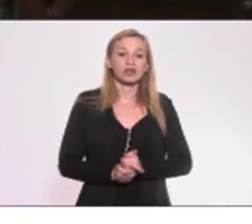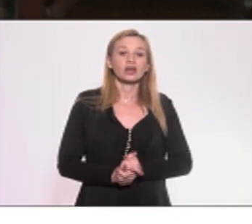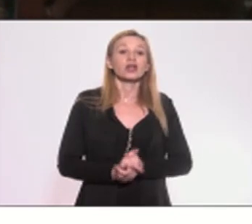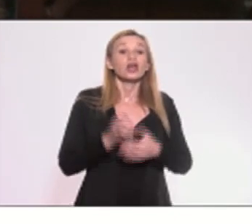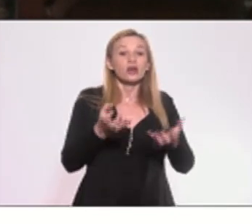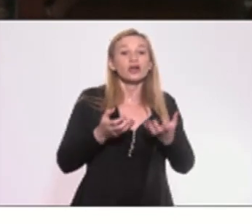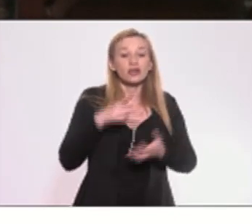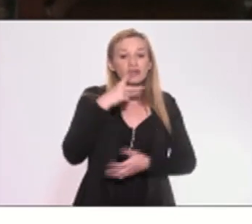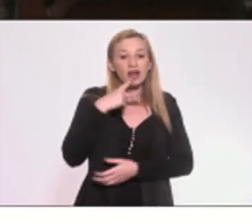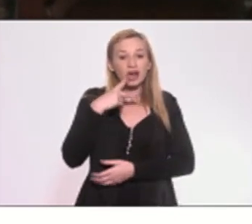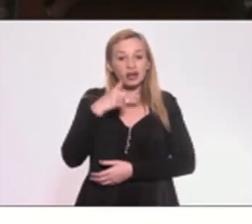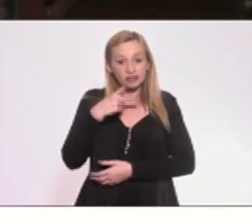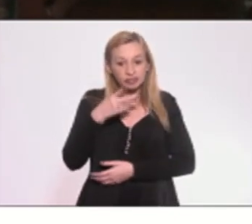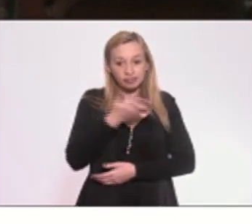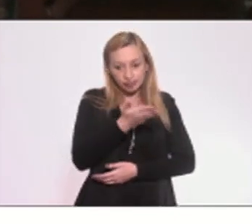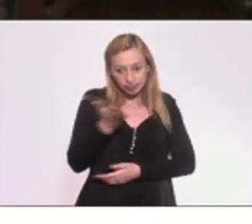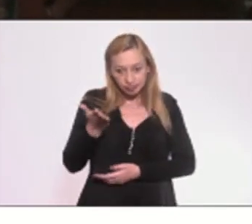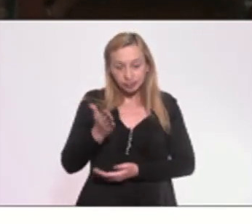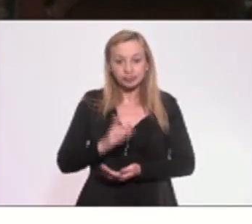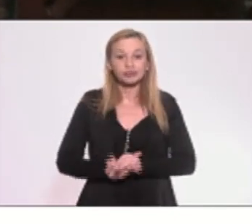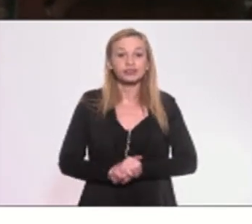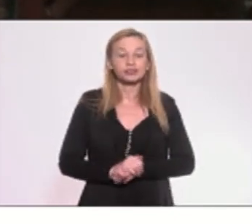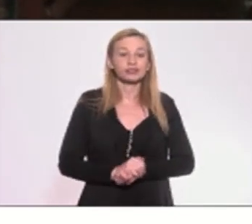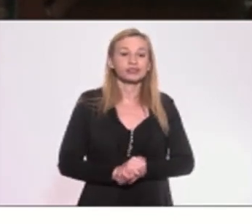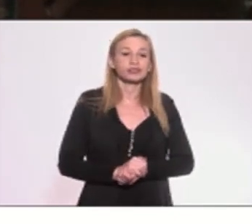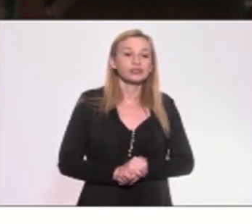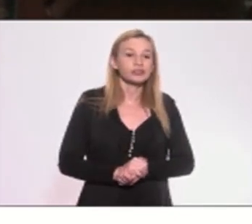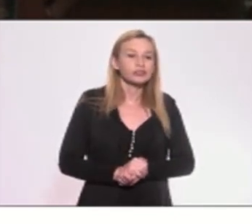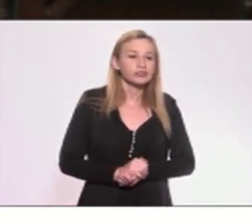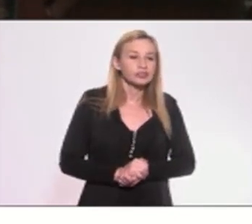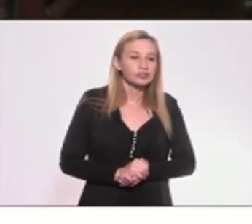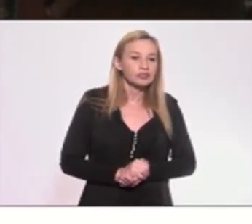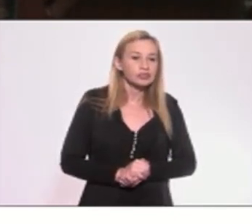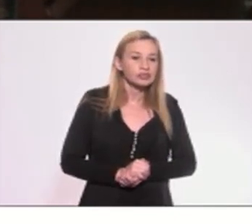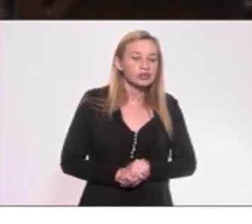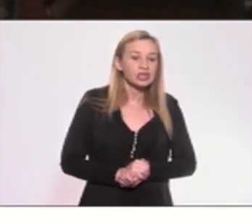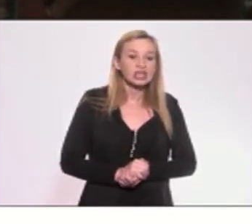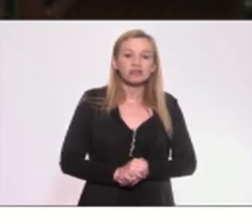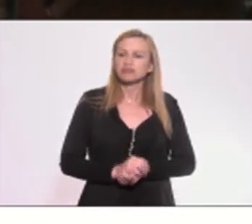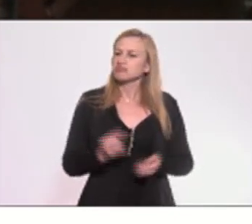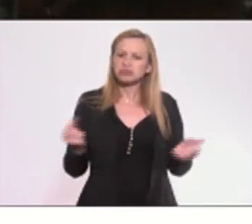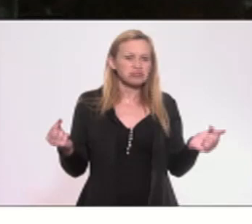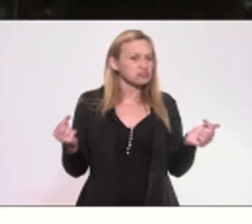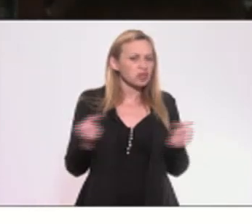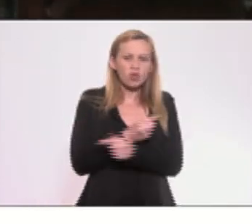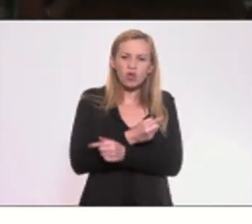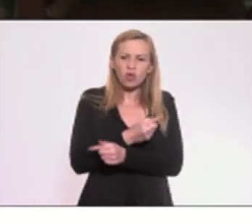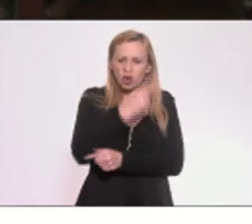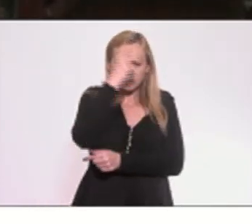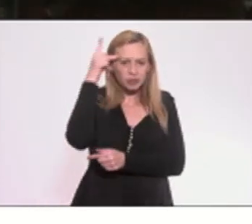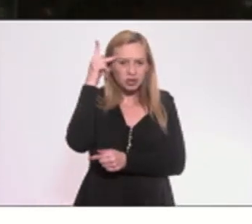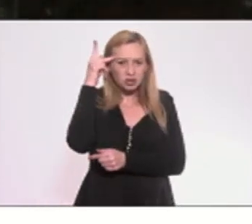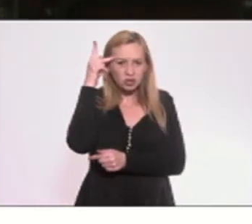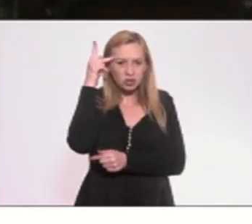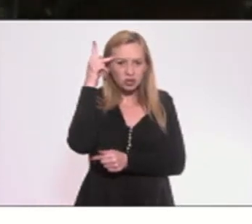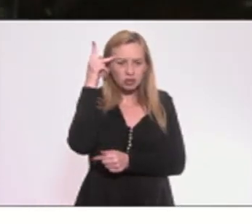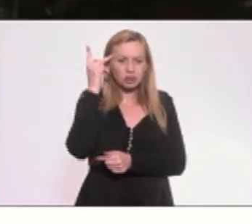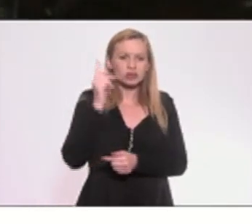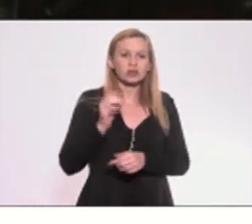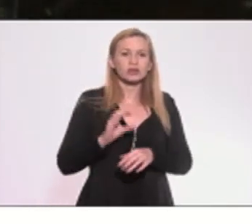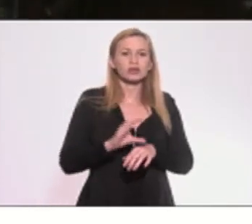quero dizer para os senhores que, se alguém não concorde, que questione o constituinte original em